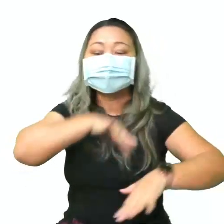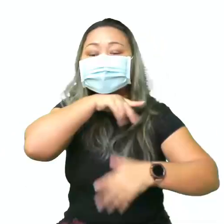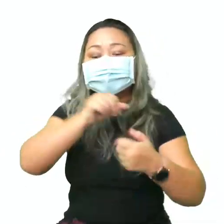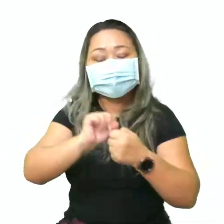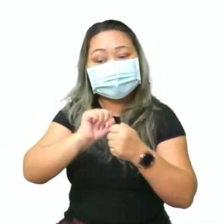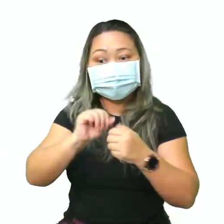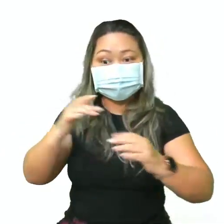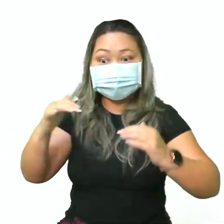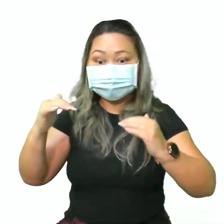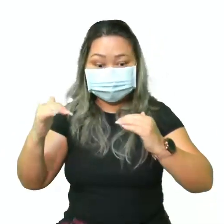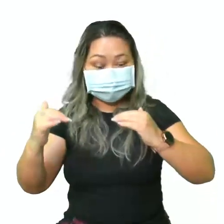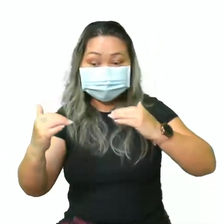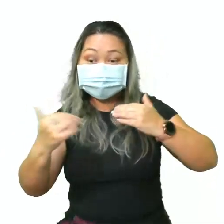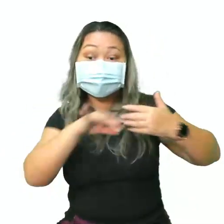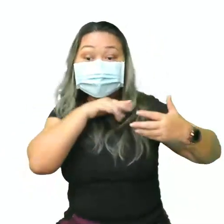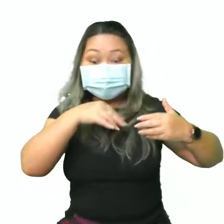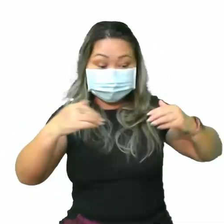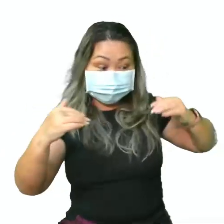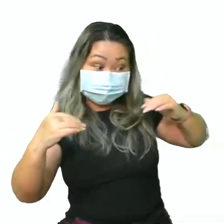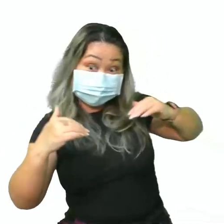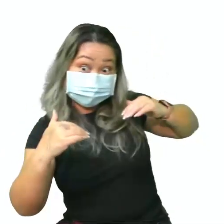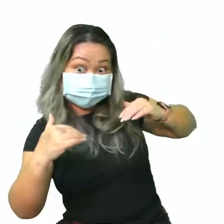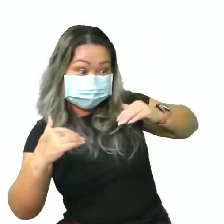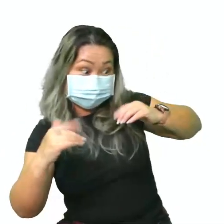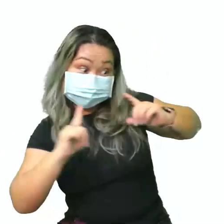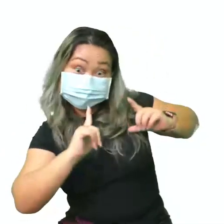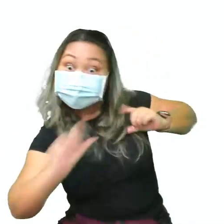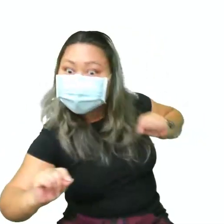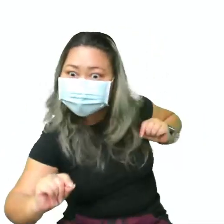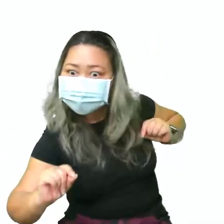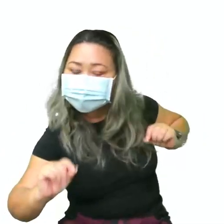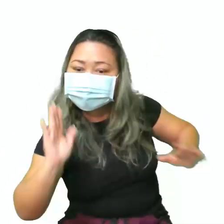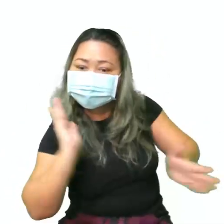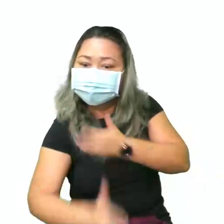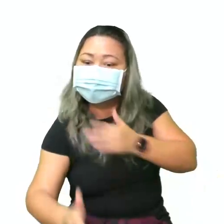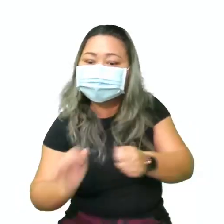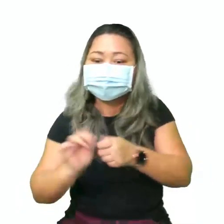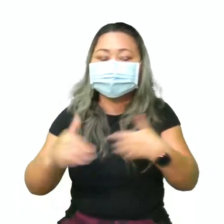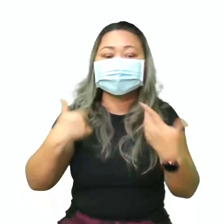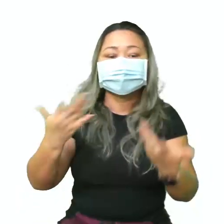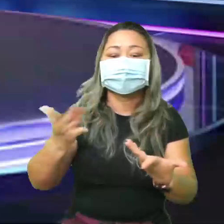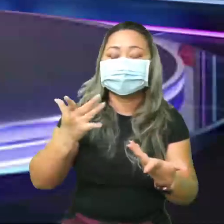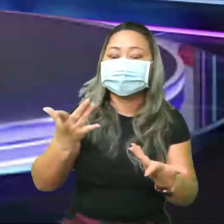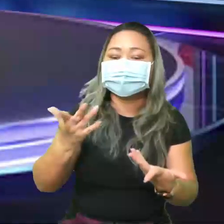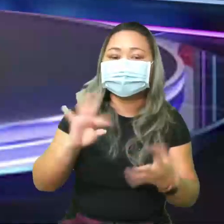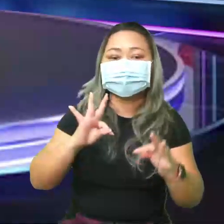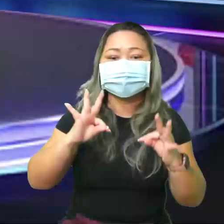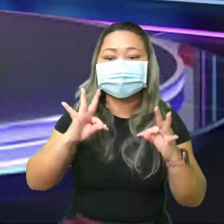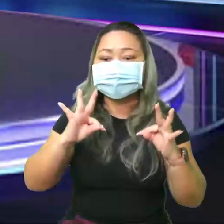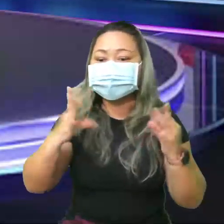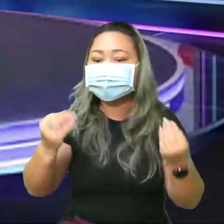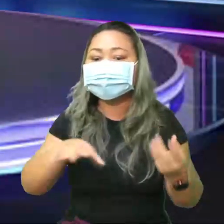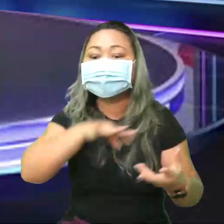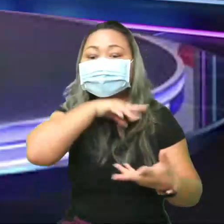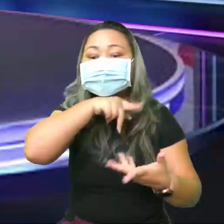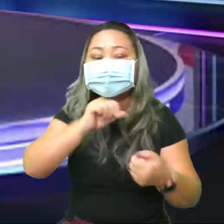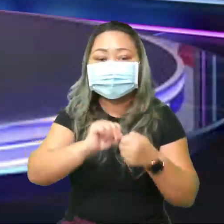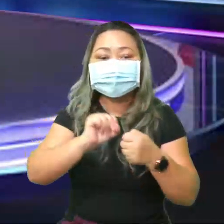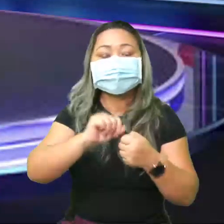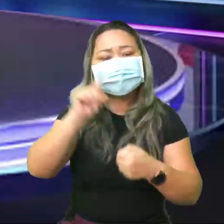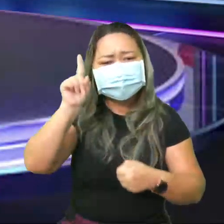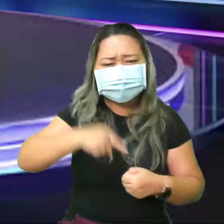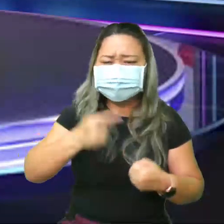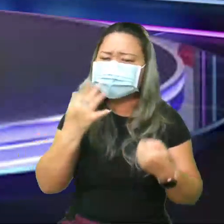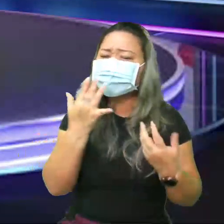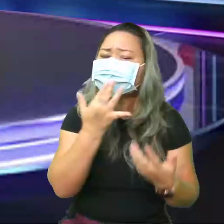aí tem esse animalzinho, esse anfíbio, tá? Que é um dendrobatídeo. Na nossa região aqui,